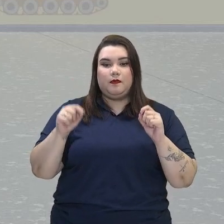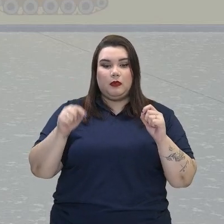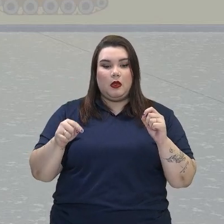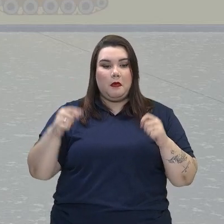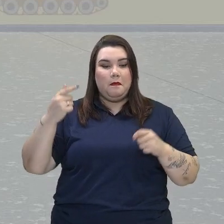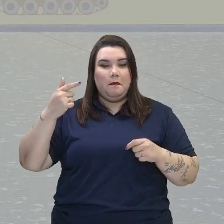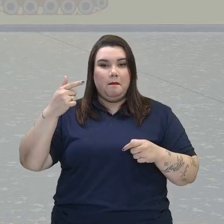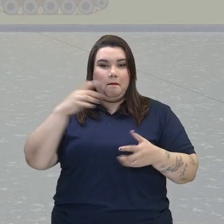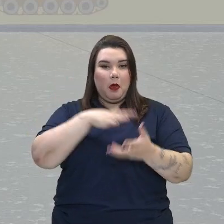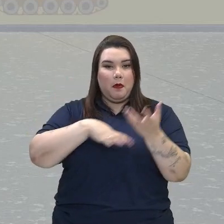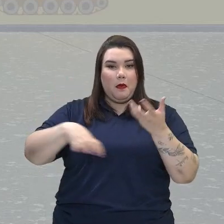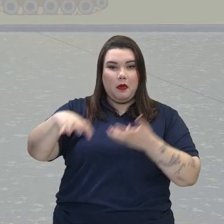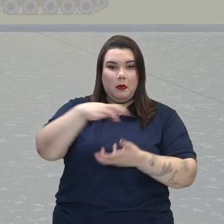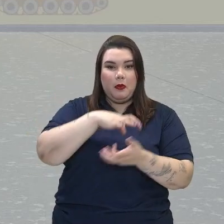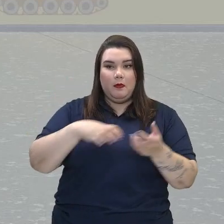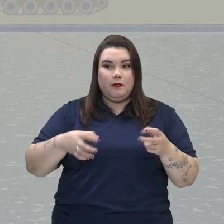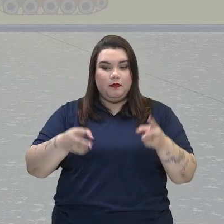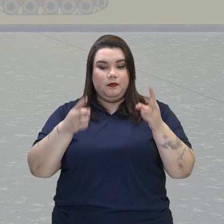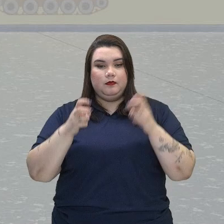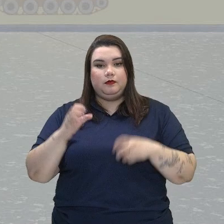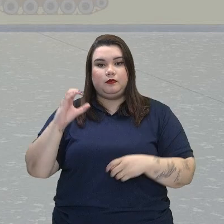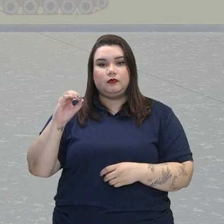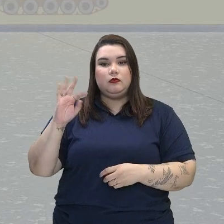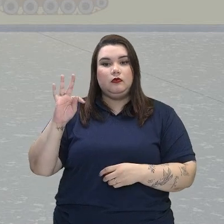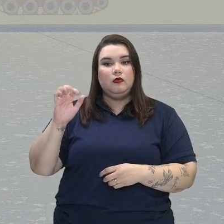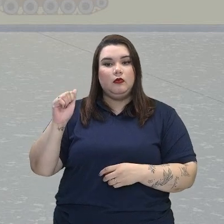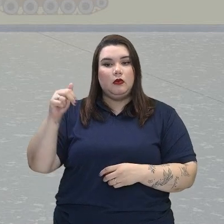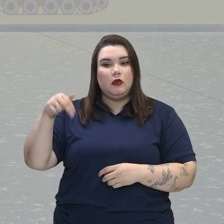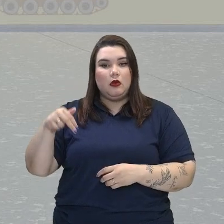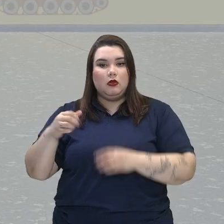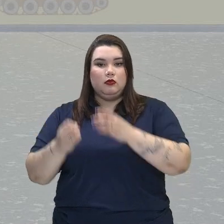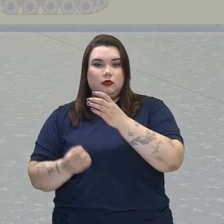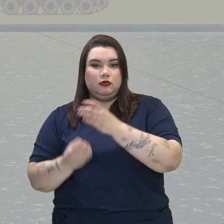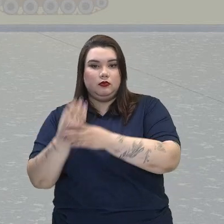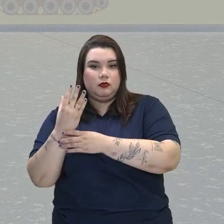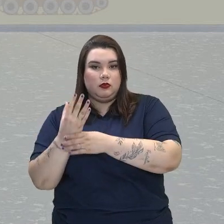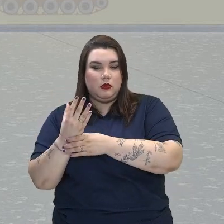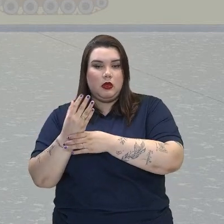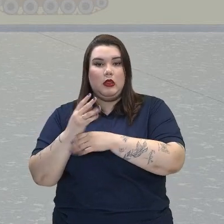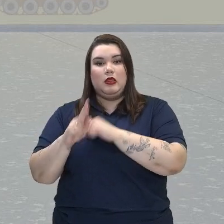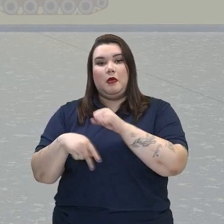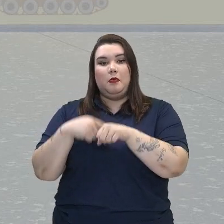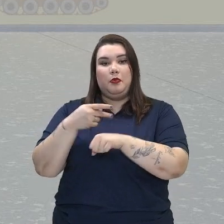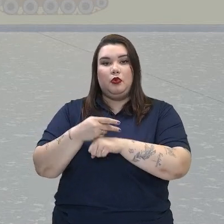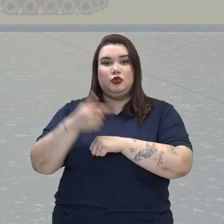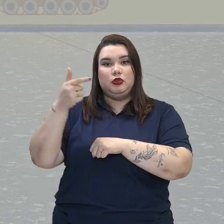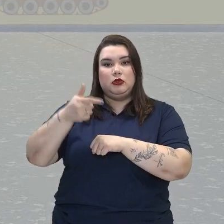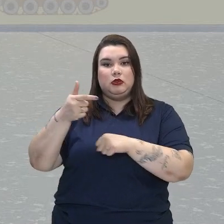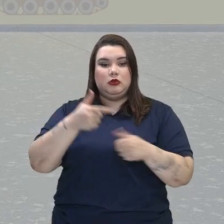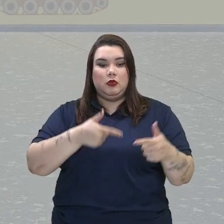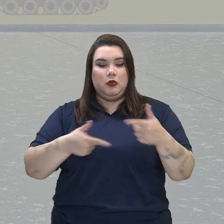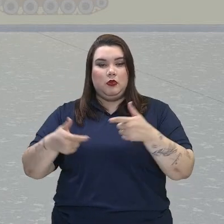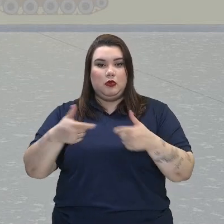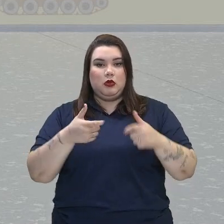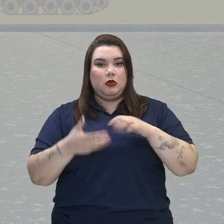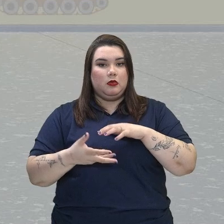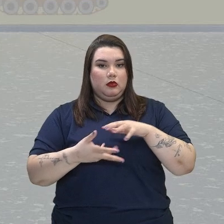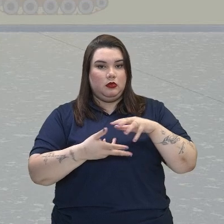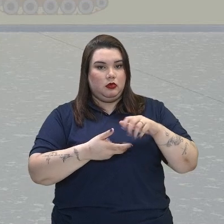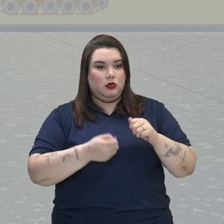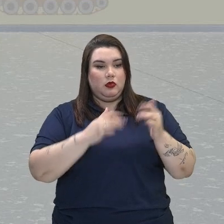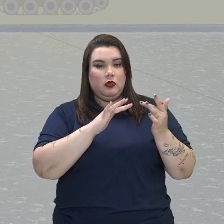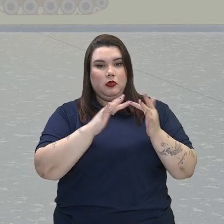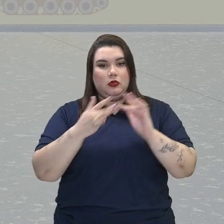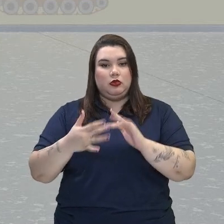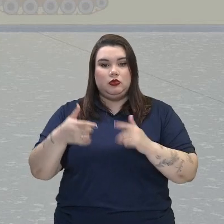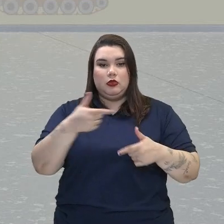conflito, percebam que a OTAN tem origem ali após a Segunda Guerra Mundial, no contexto da Guerra Fria, e